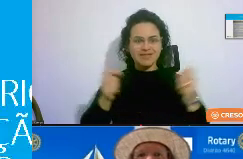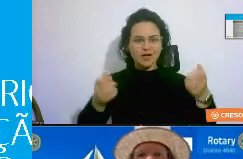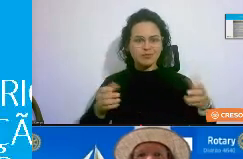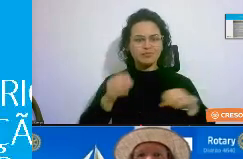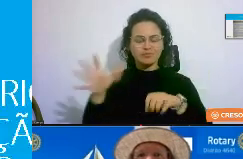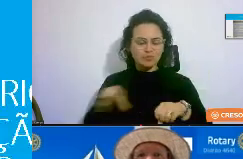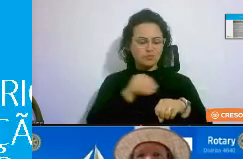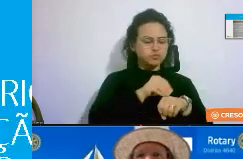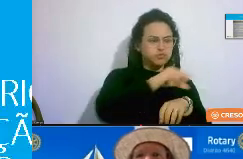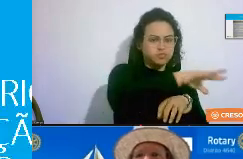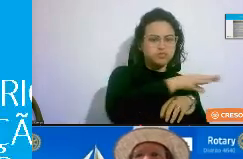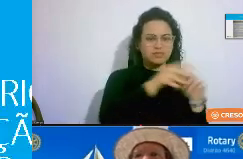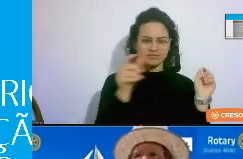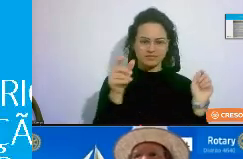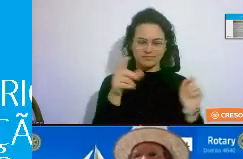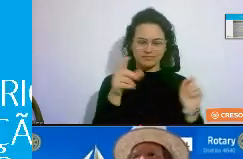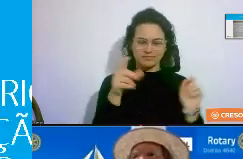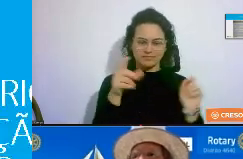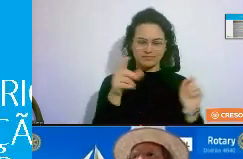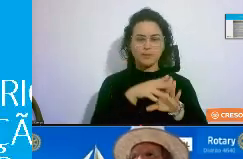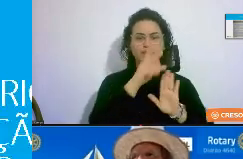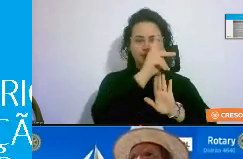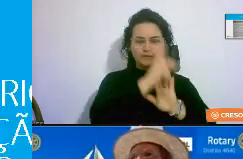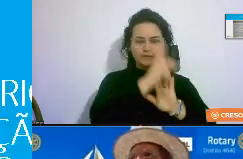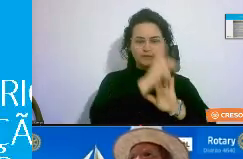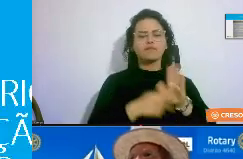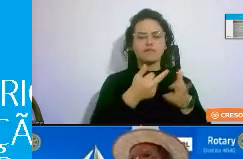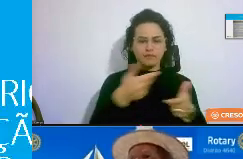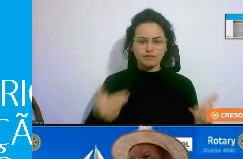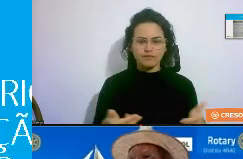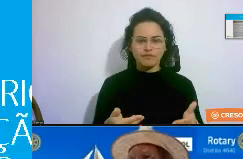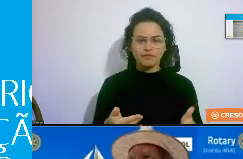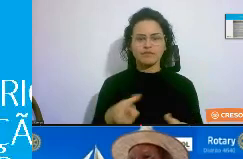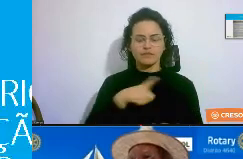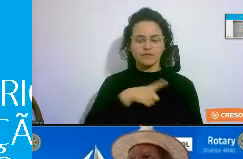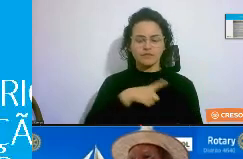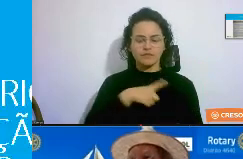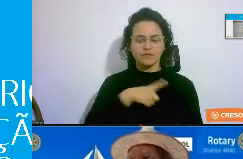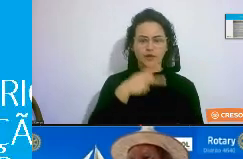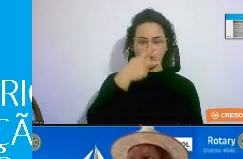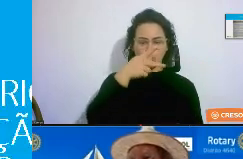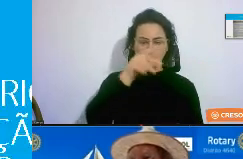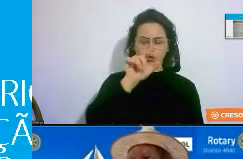vários programas que foram dito aqui com maior ênfase, Polio Plus, já foi explicado, o Centro Rotary pela